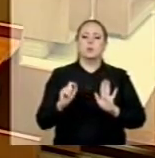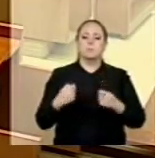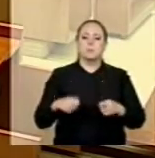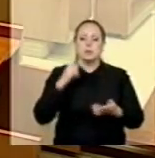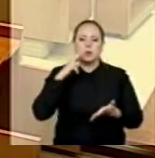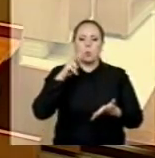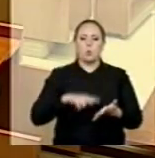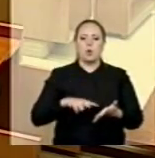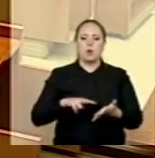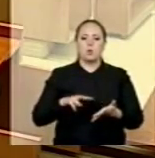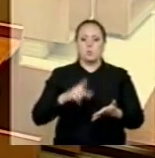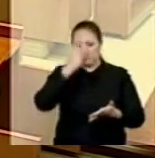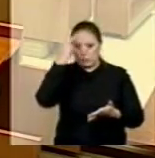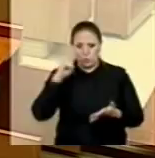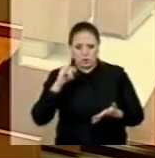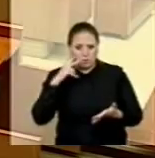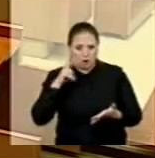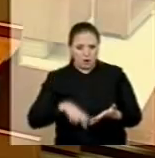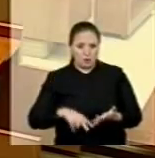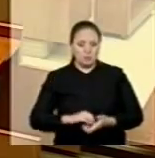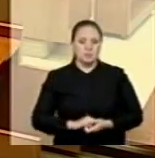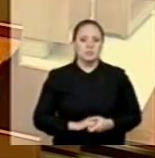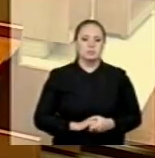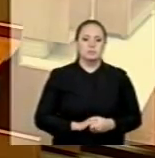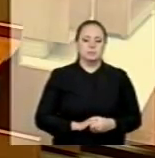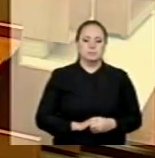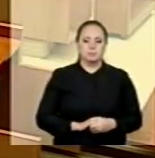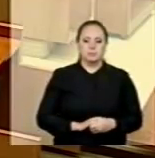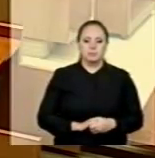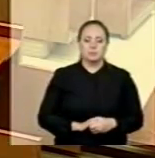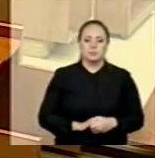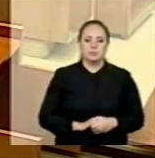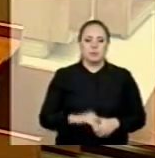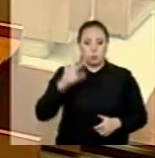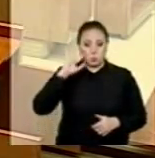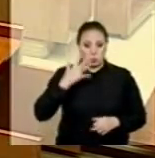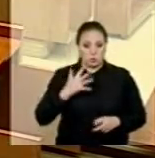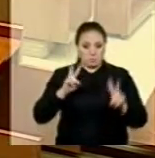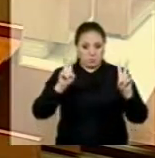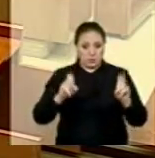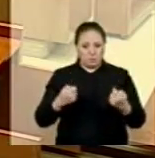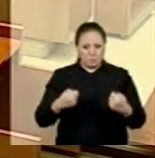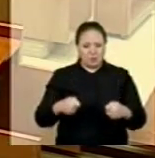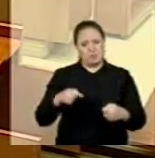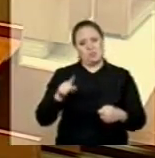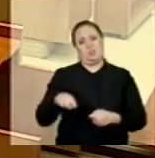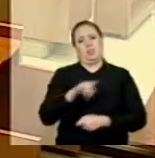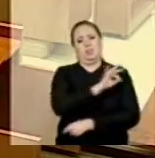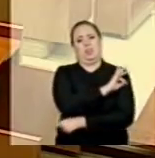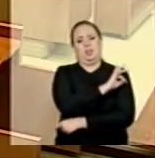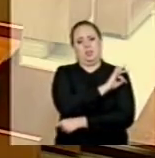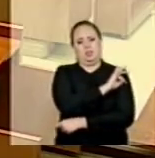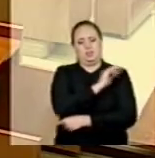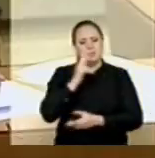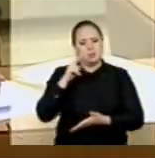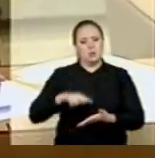pelo intérprete. É dizer, a solução para o tema deve ser técnica,